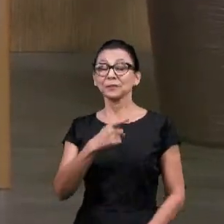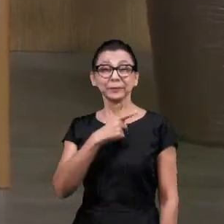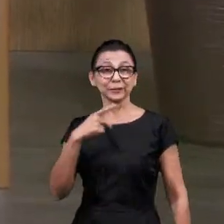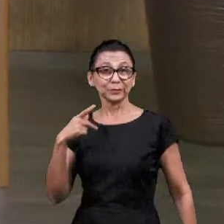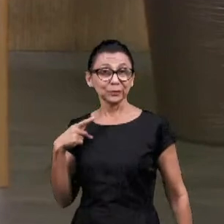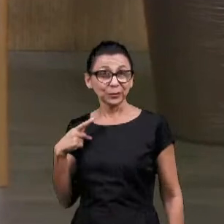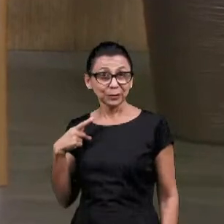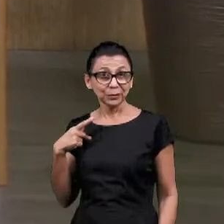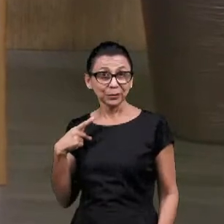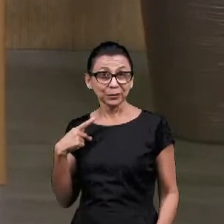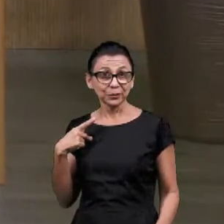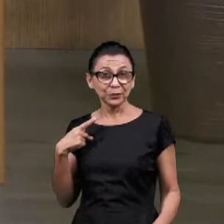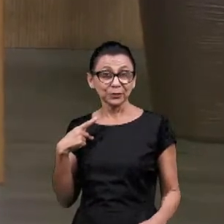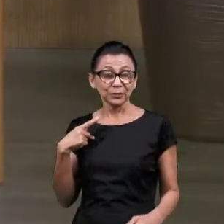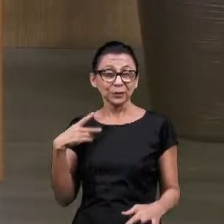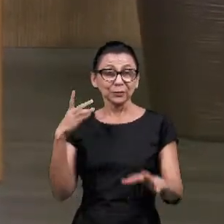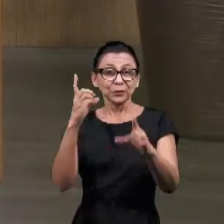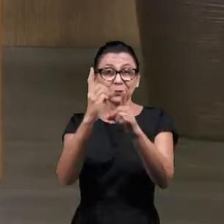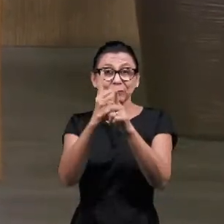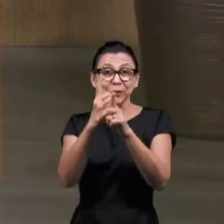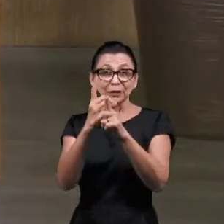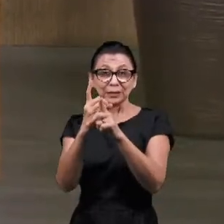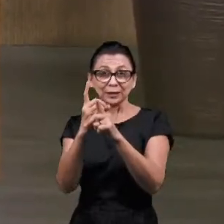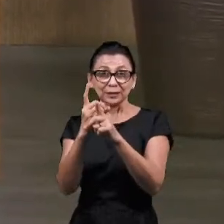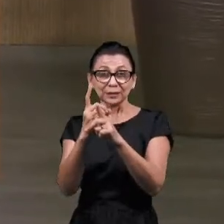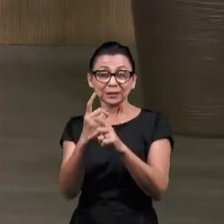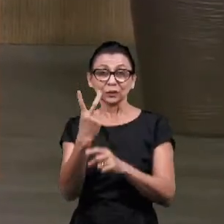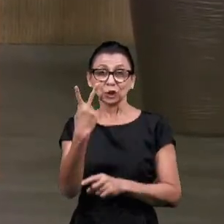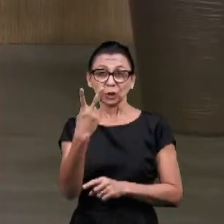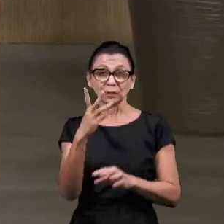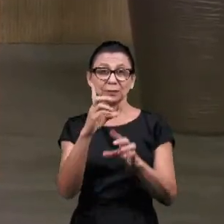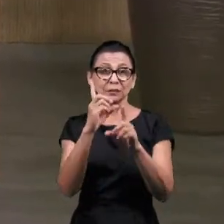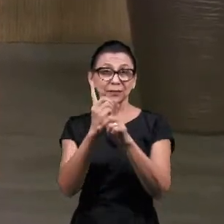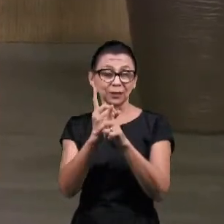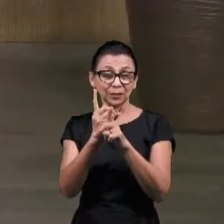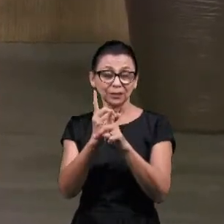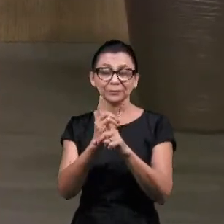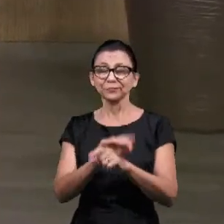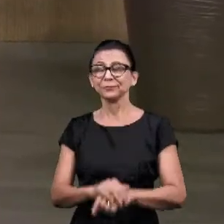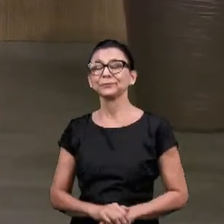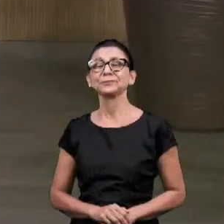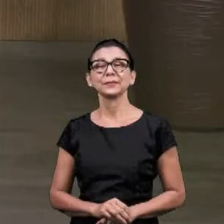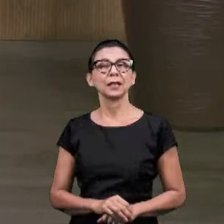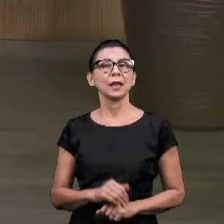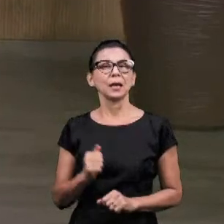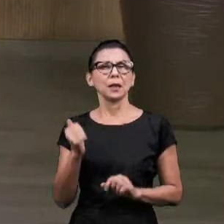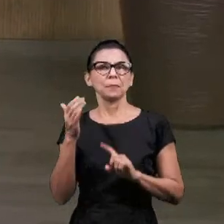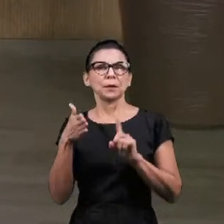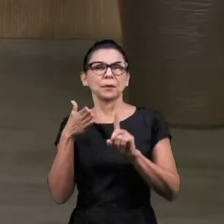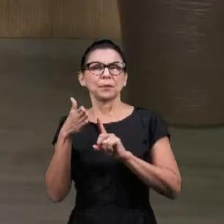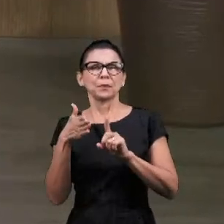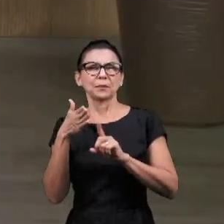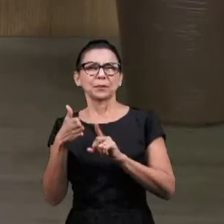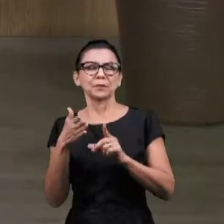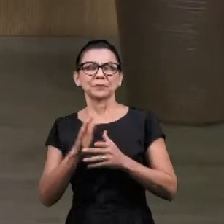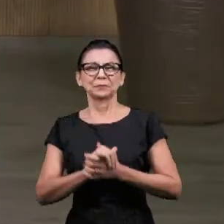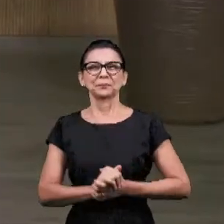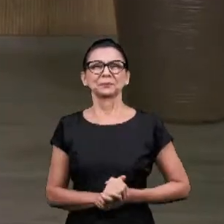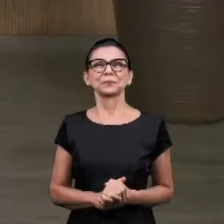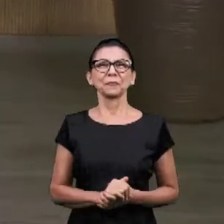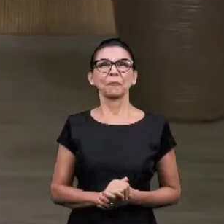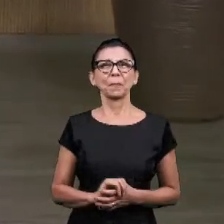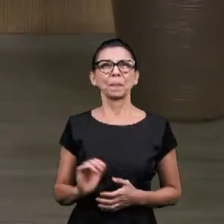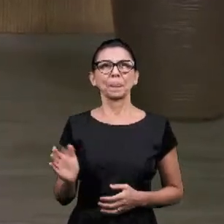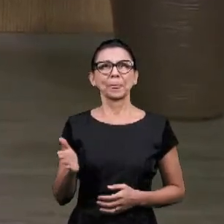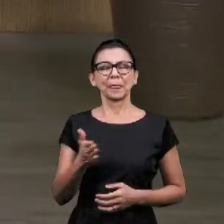mensagem o tempo inteiro, né, Wallace? Verdade, Josias. É verdade, é um momento especial, né? Quando a gente está junto. Agora, quando a igreja voltou, né?